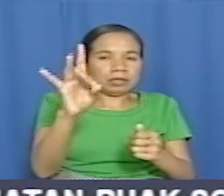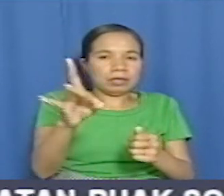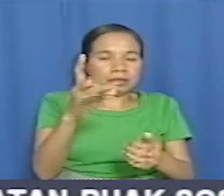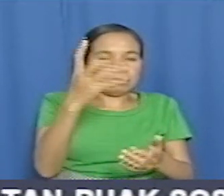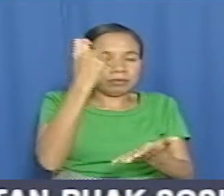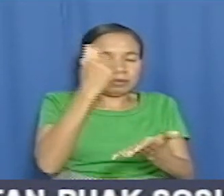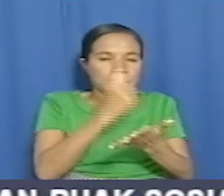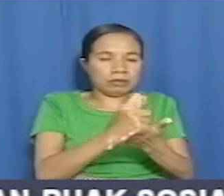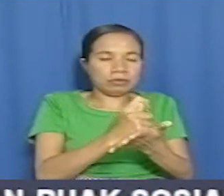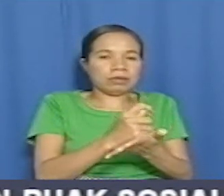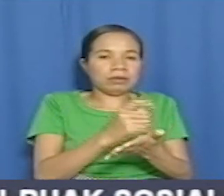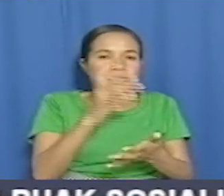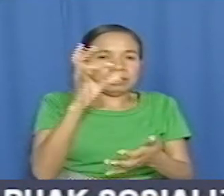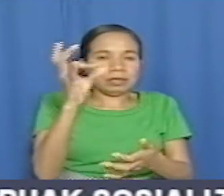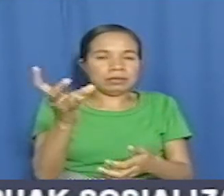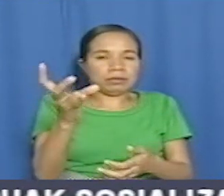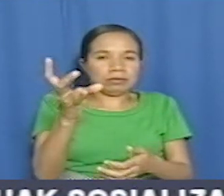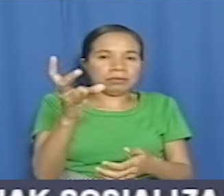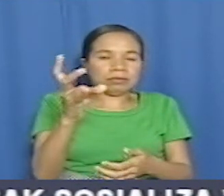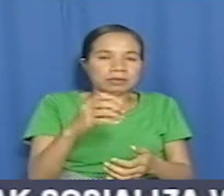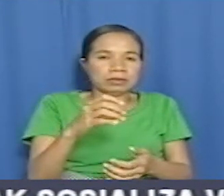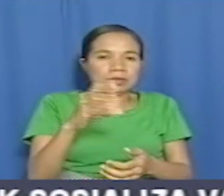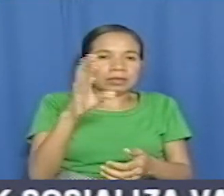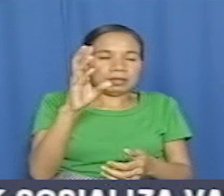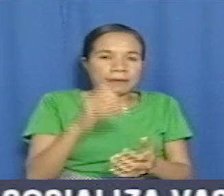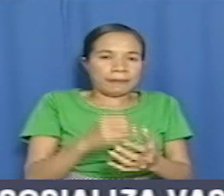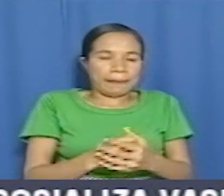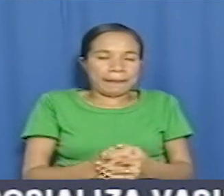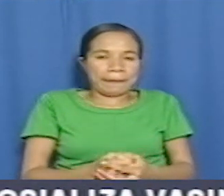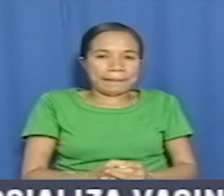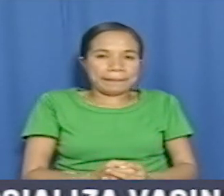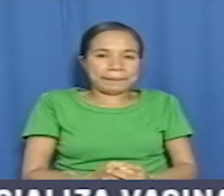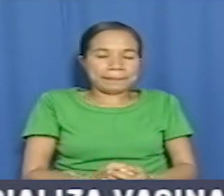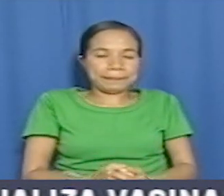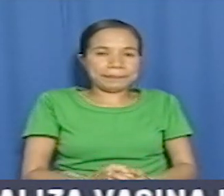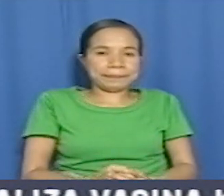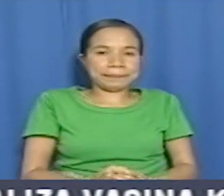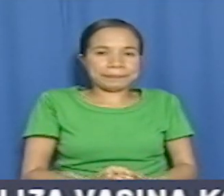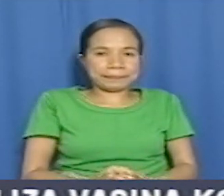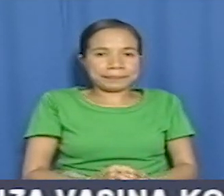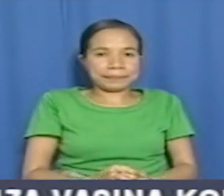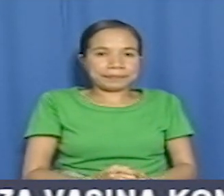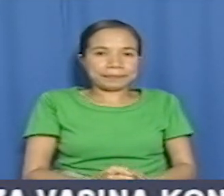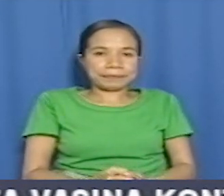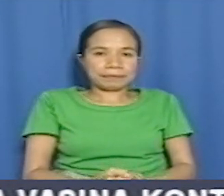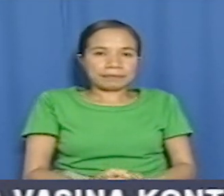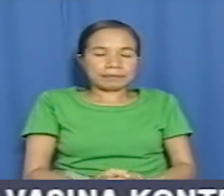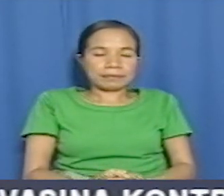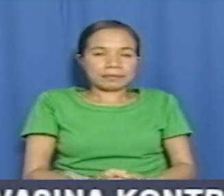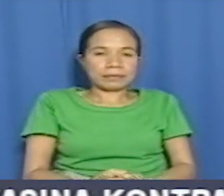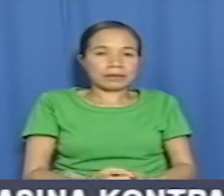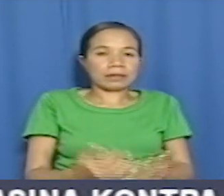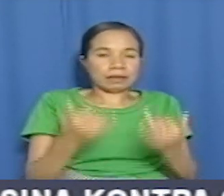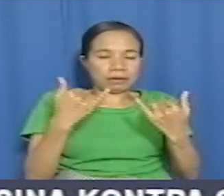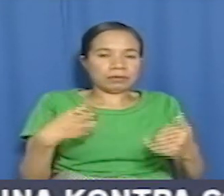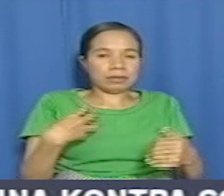nulo resignen, atustolo lima nulo resignen. População Timor-Leste e a 1 milhão e tal, né? Agora, e aí